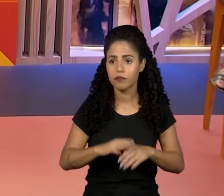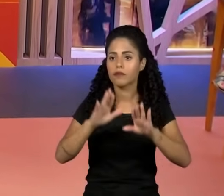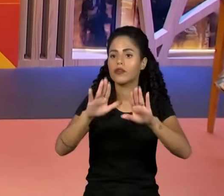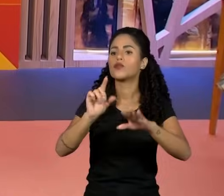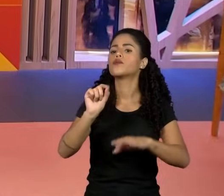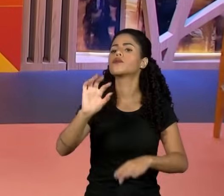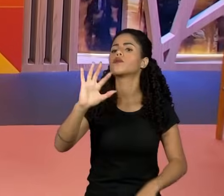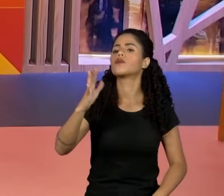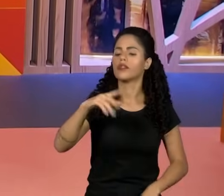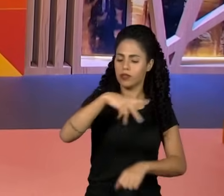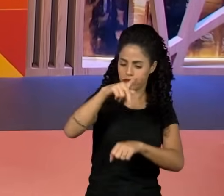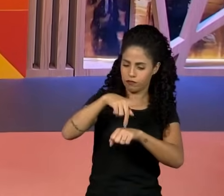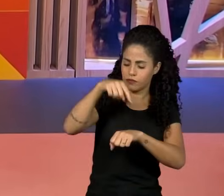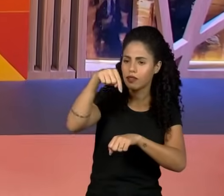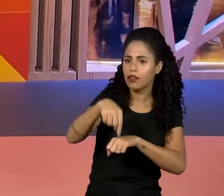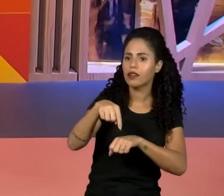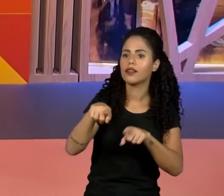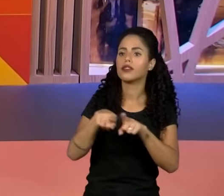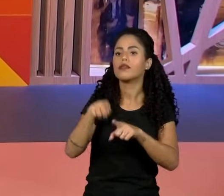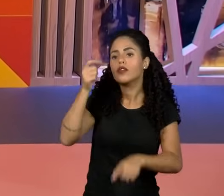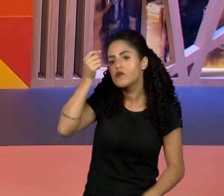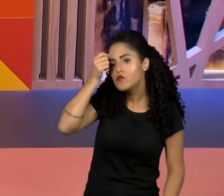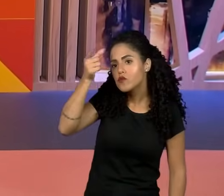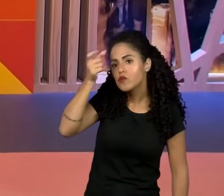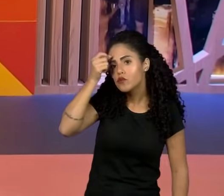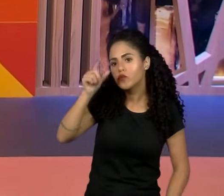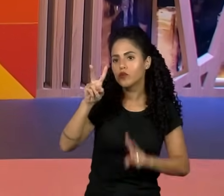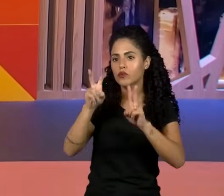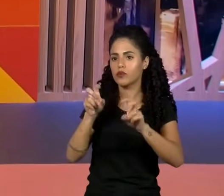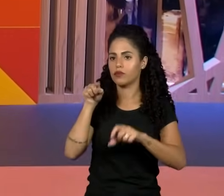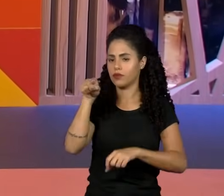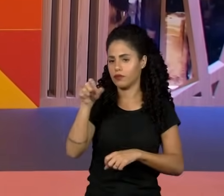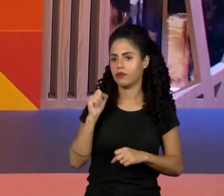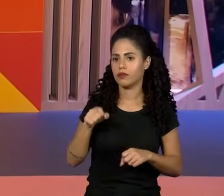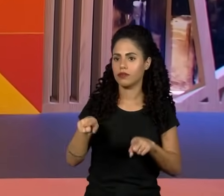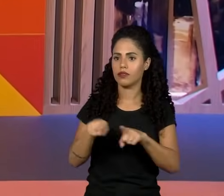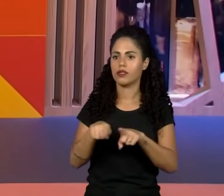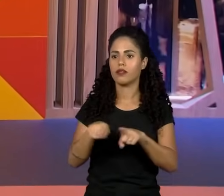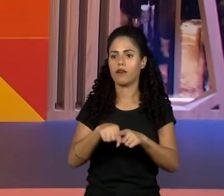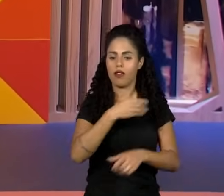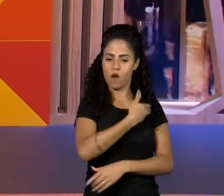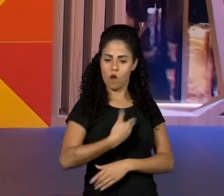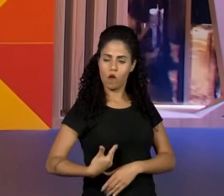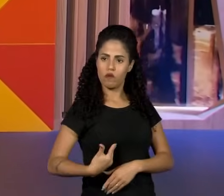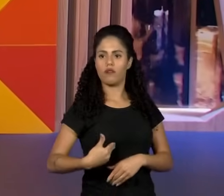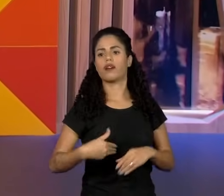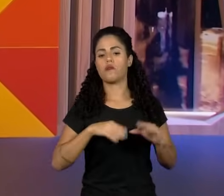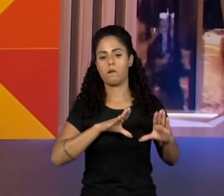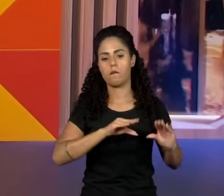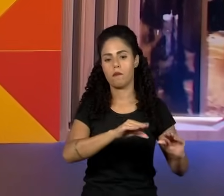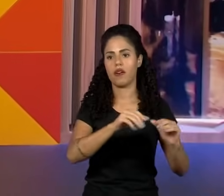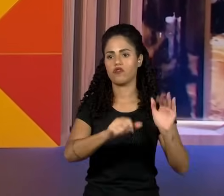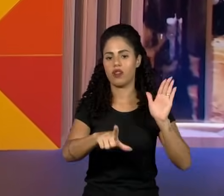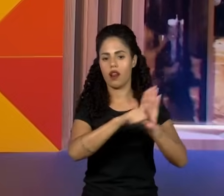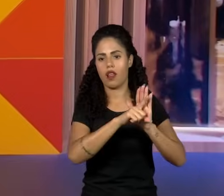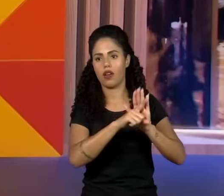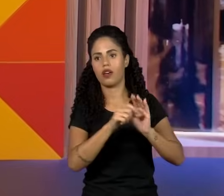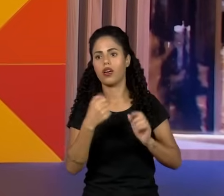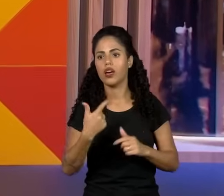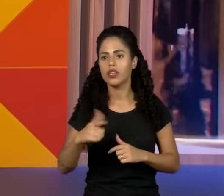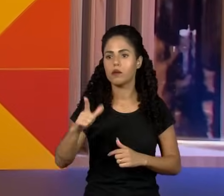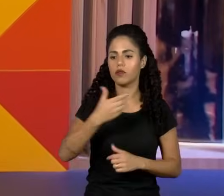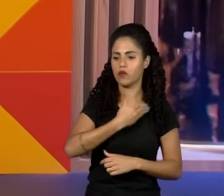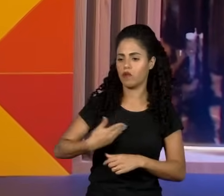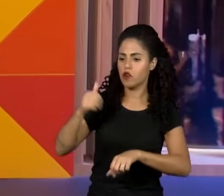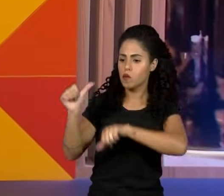nosso país é que essas políticas de cultura, elas se tornaram políticas de governo. Então vem um governo, instaura uma lei. O segundo